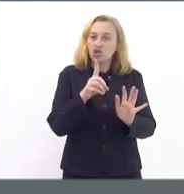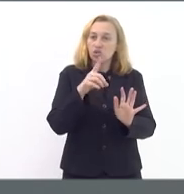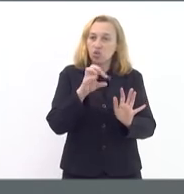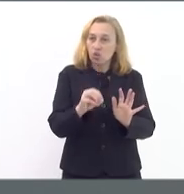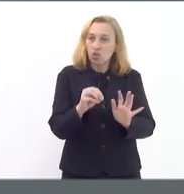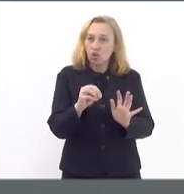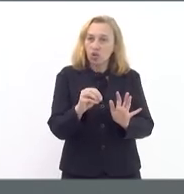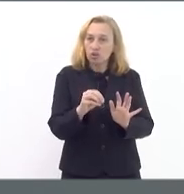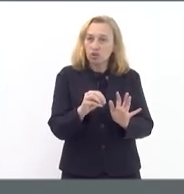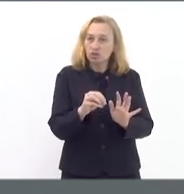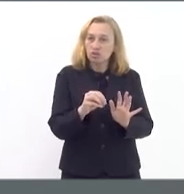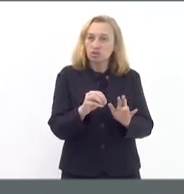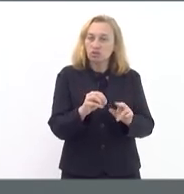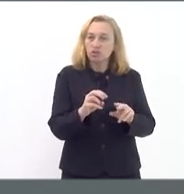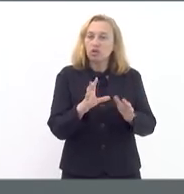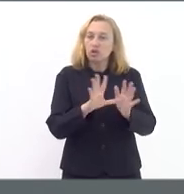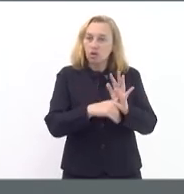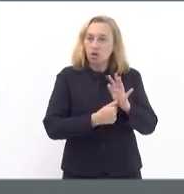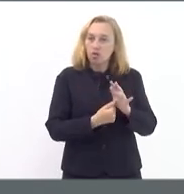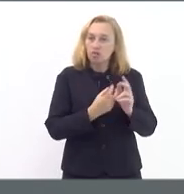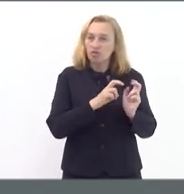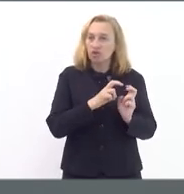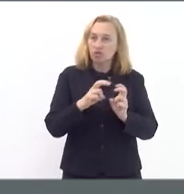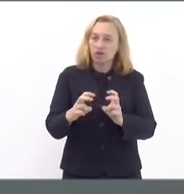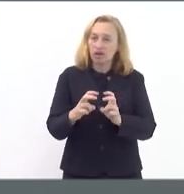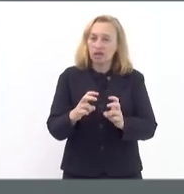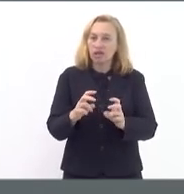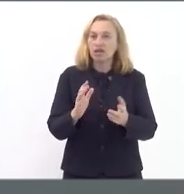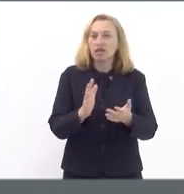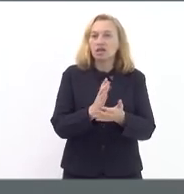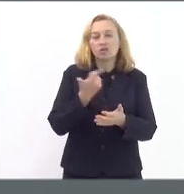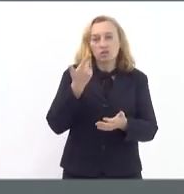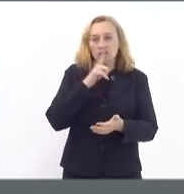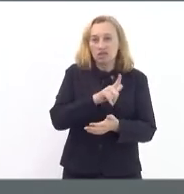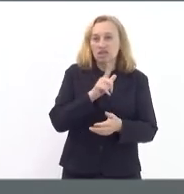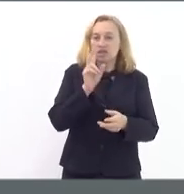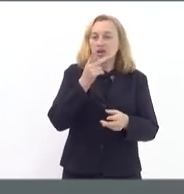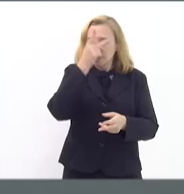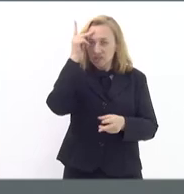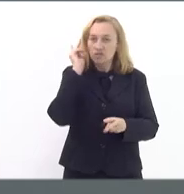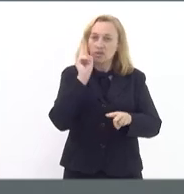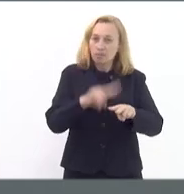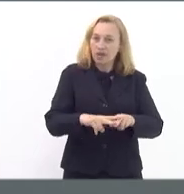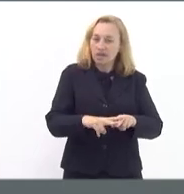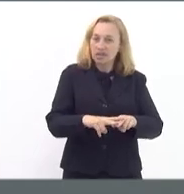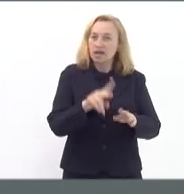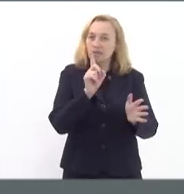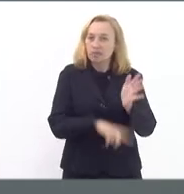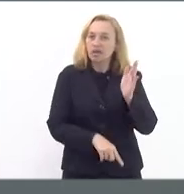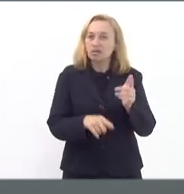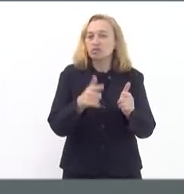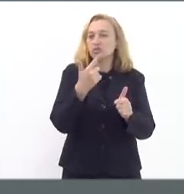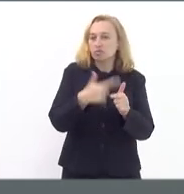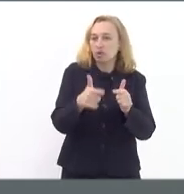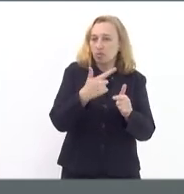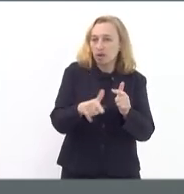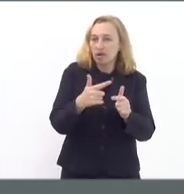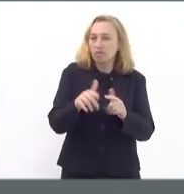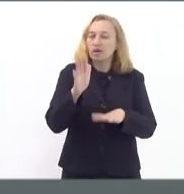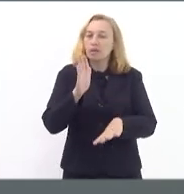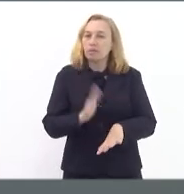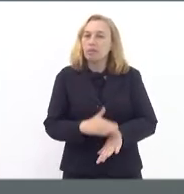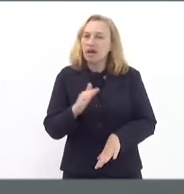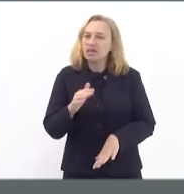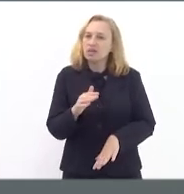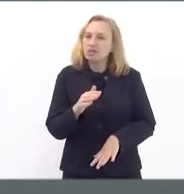no período de teste Ferroviária a gente tem feito algumas vezes tem conseguido acaba ficando todo então é menos um problema é mais uma